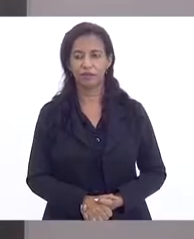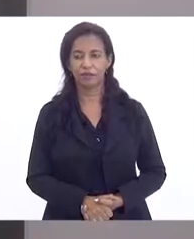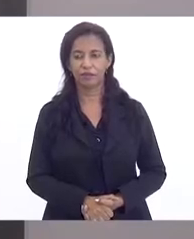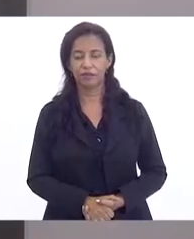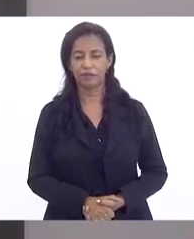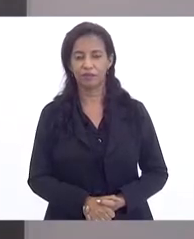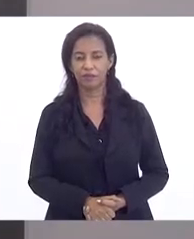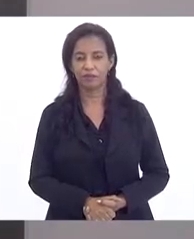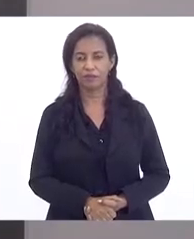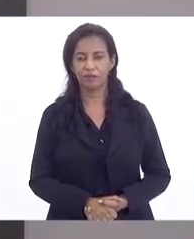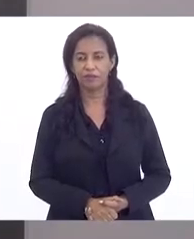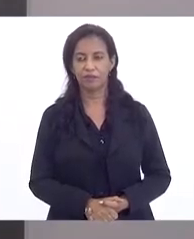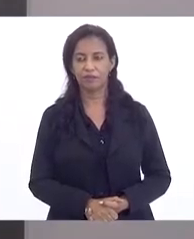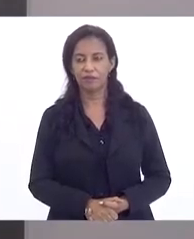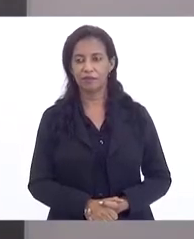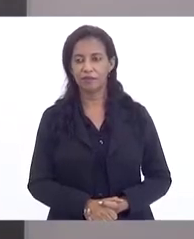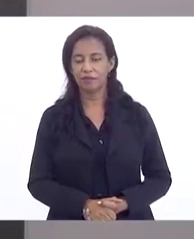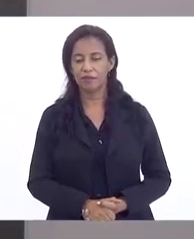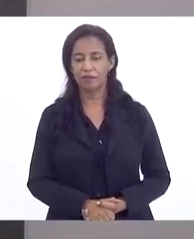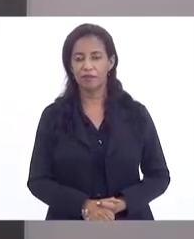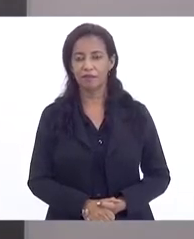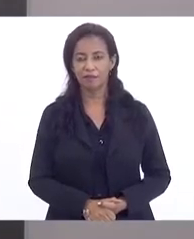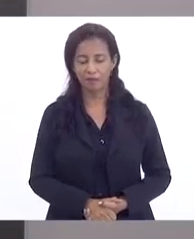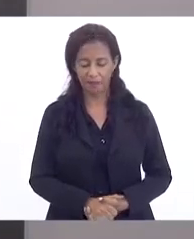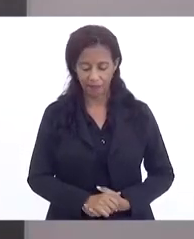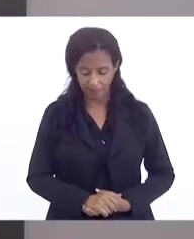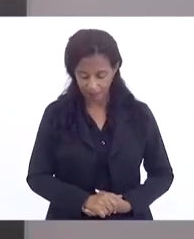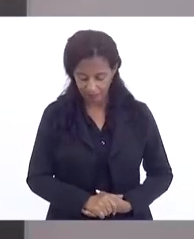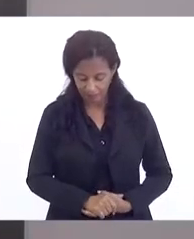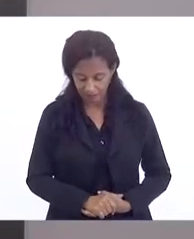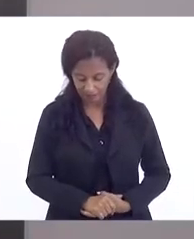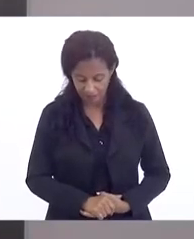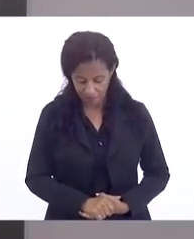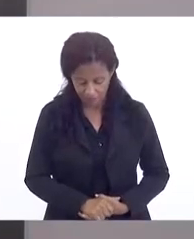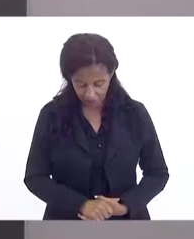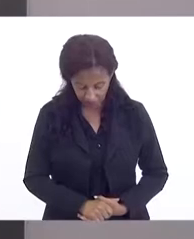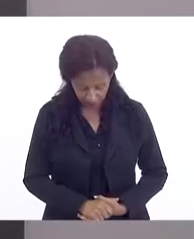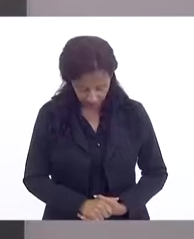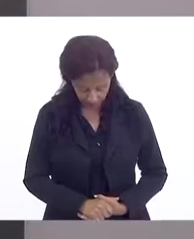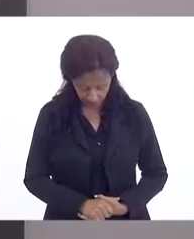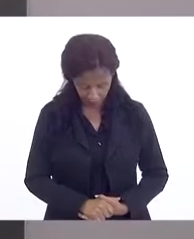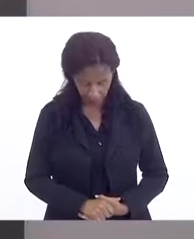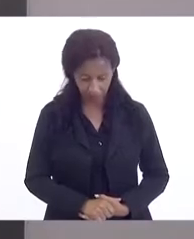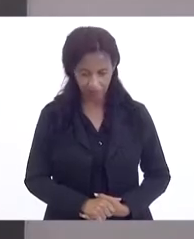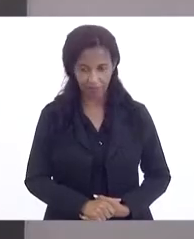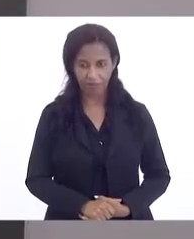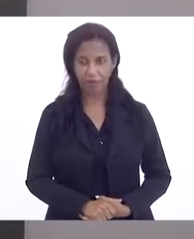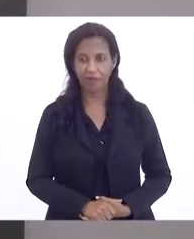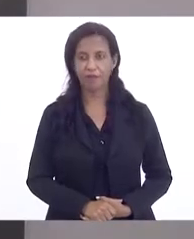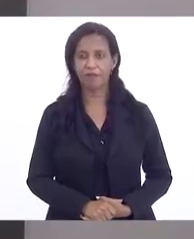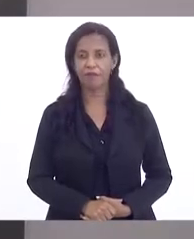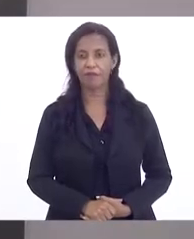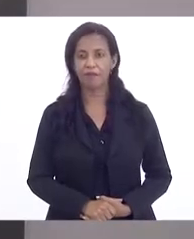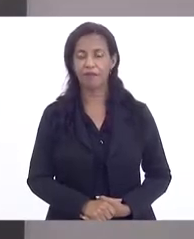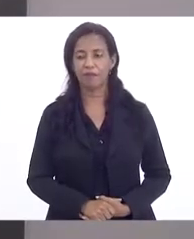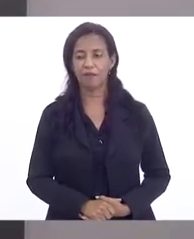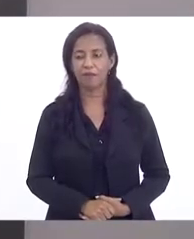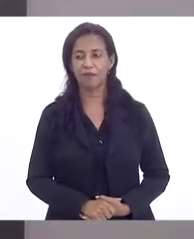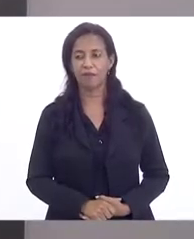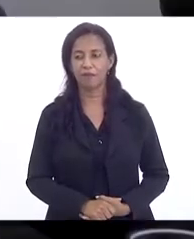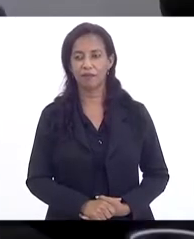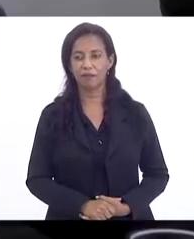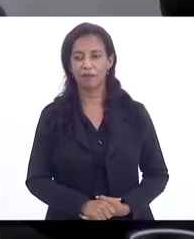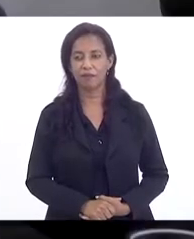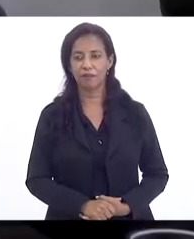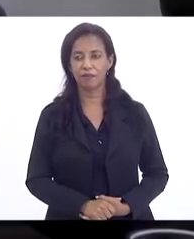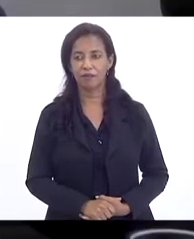Vai ser avaliado ainda. Isso aí, deputado. Aliás, Mink, todos nós precisávamos ser avaliados. Todos